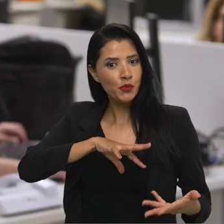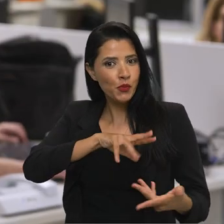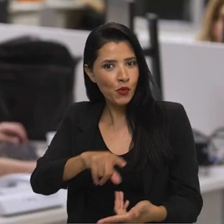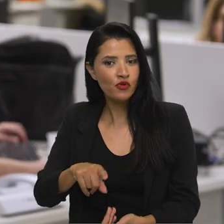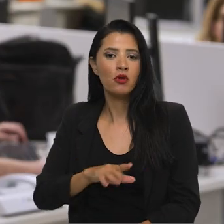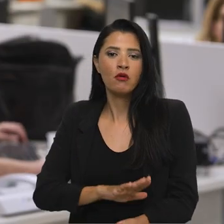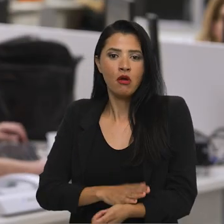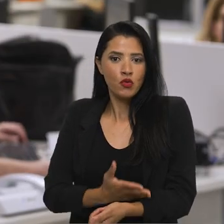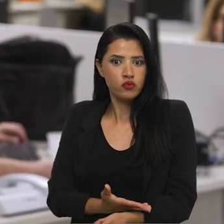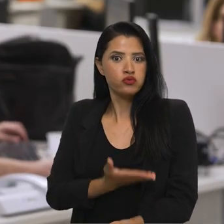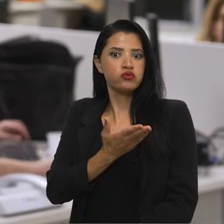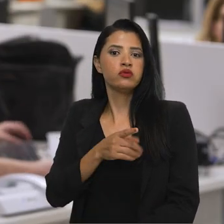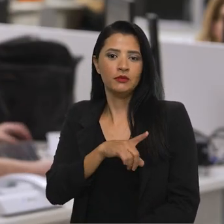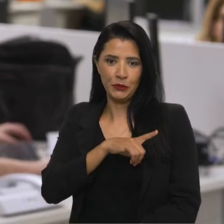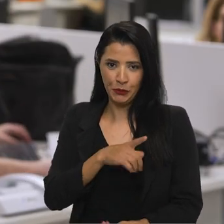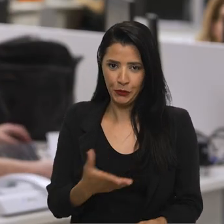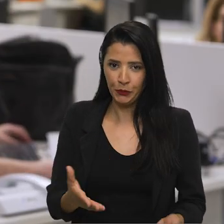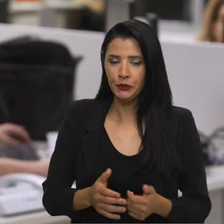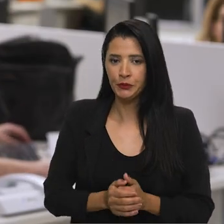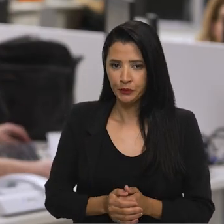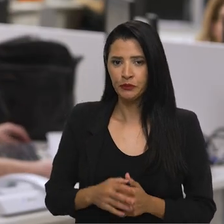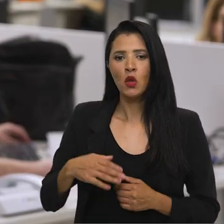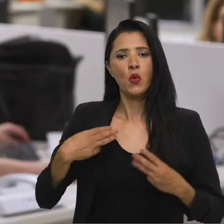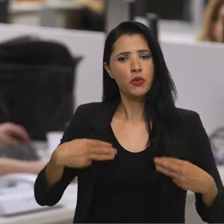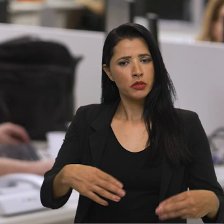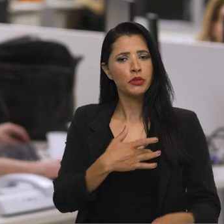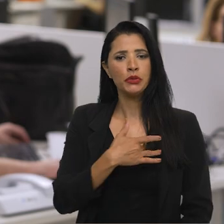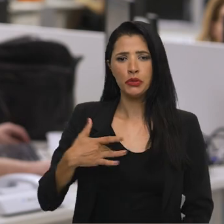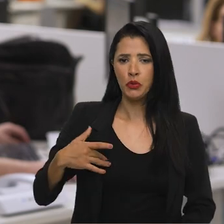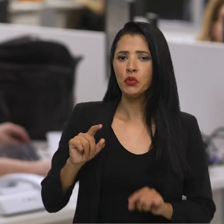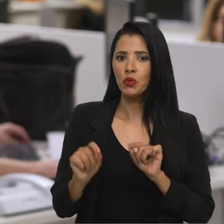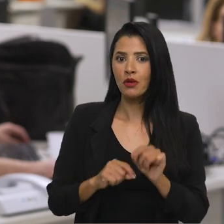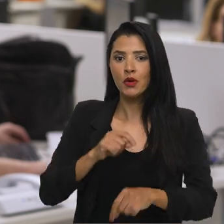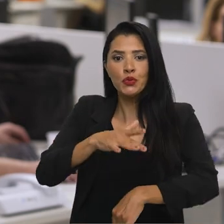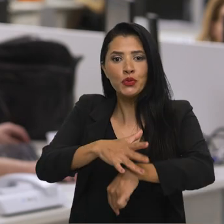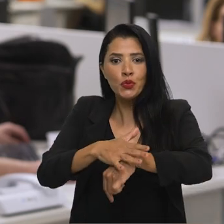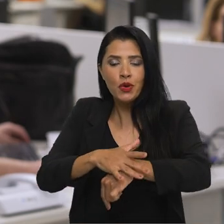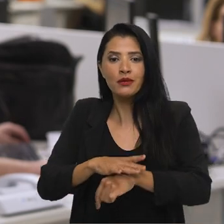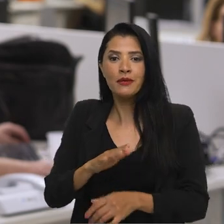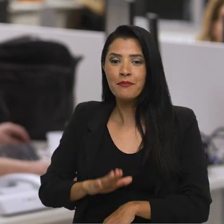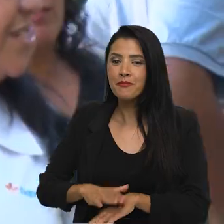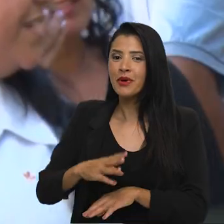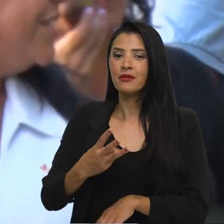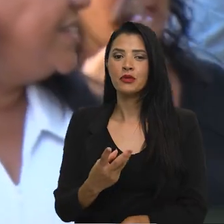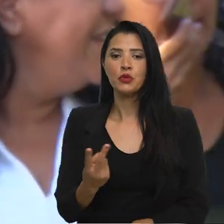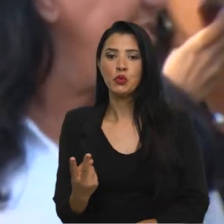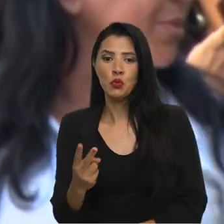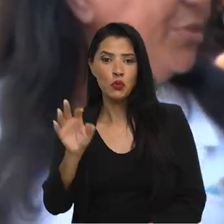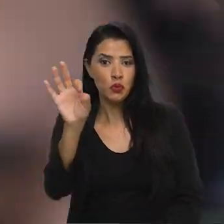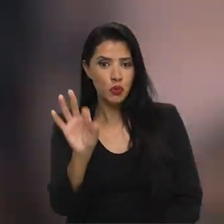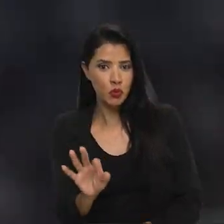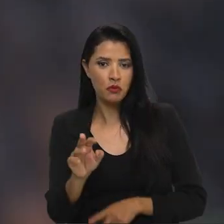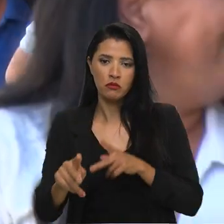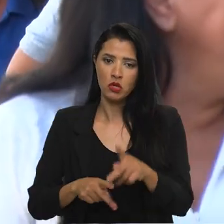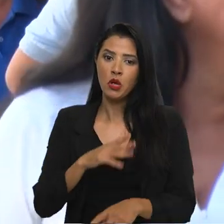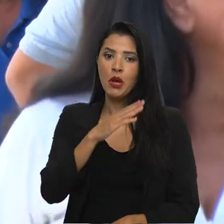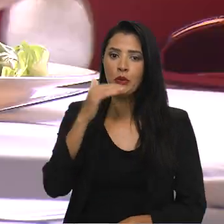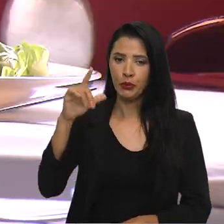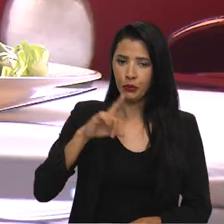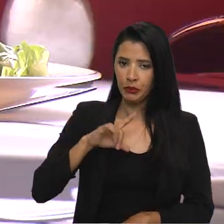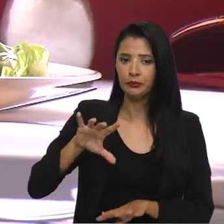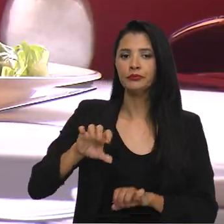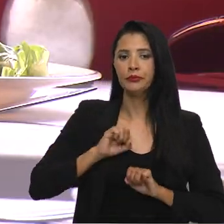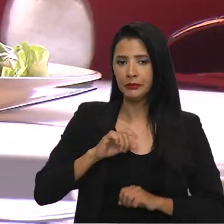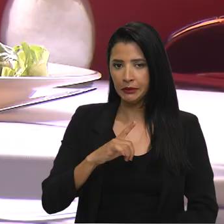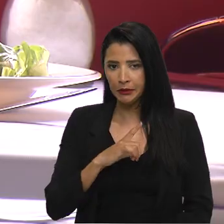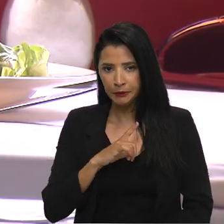Dia Mundial da Hipertensão Arterial. Segundo o Ministério da Saúde, essa é uma doença que atinge mais de 32% da